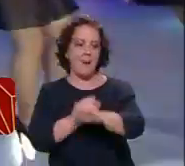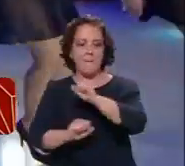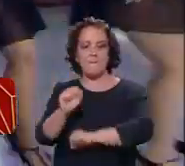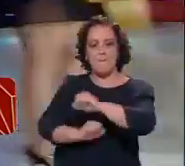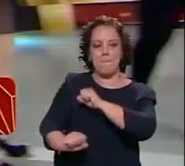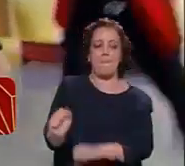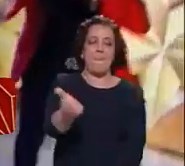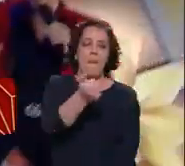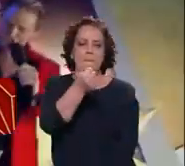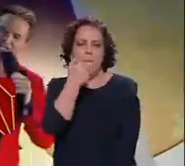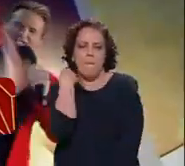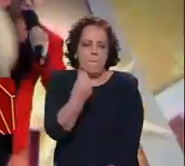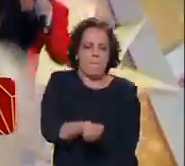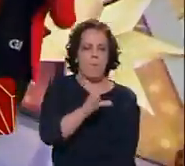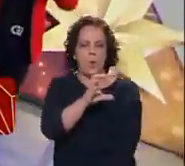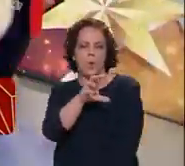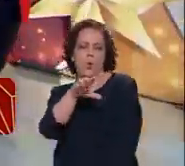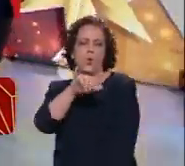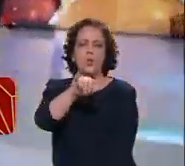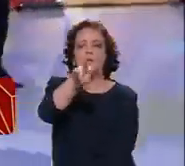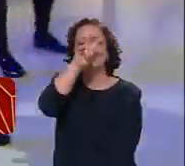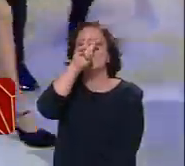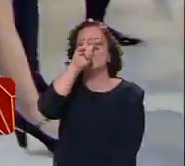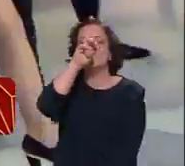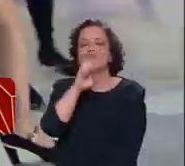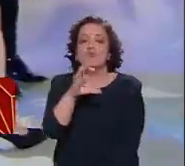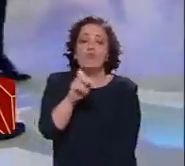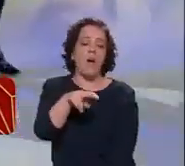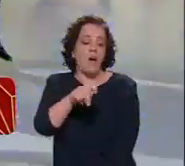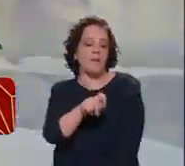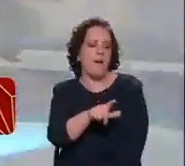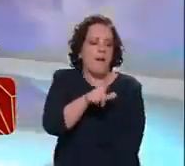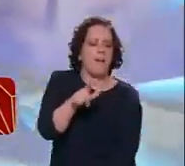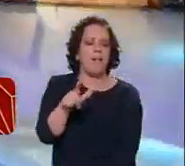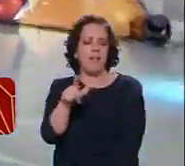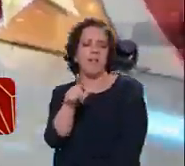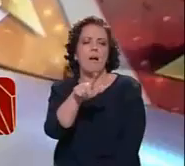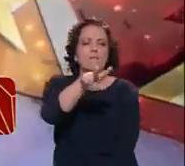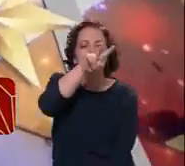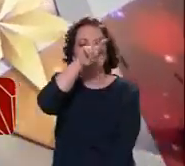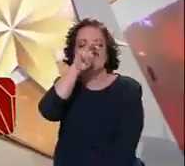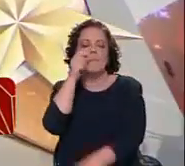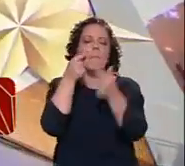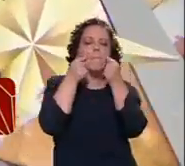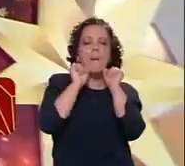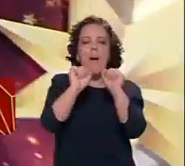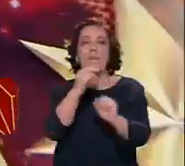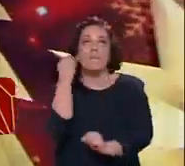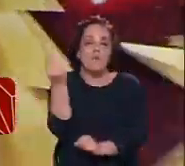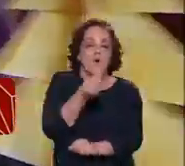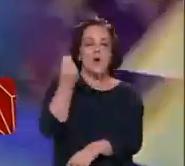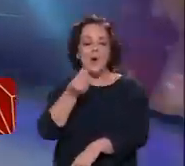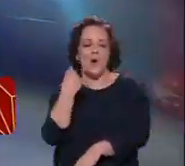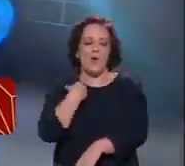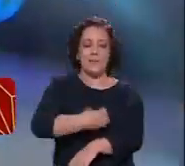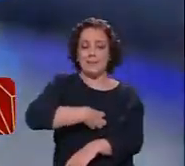balanças. Sapato Gucci e aroma Chanel, melhor que charme é sentir tua pele. Sinto